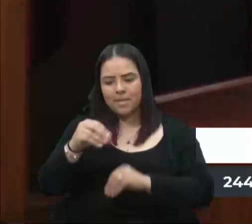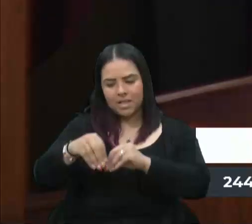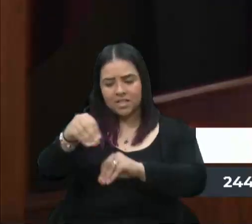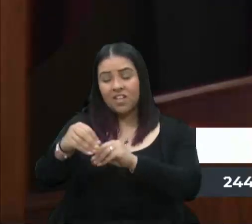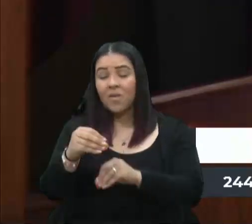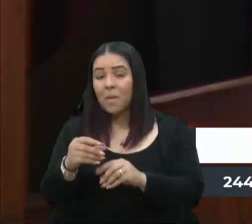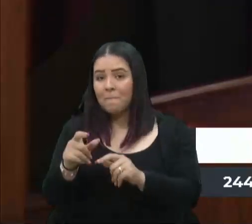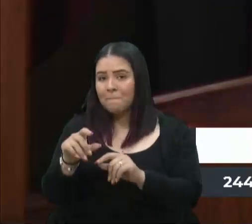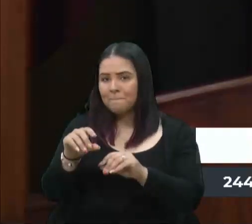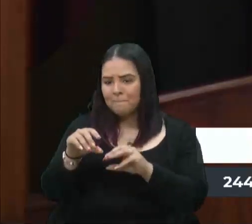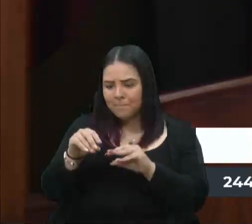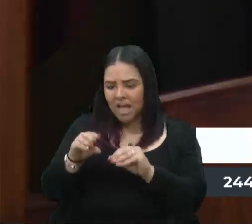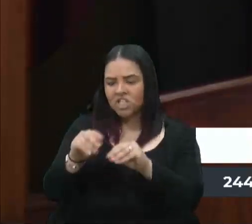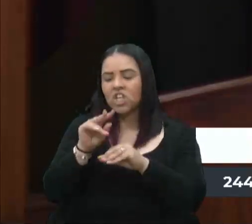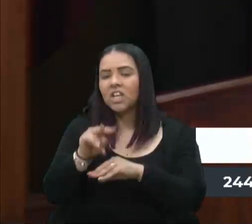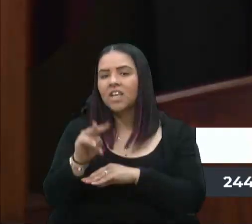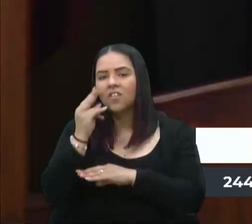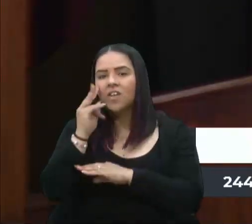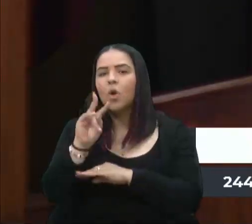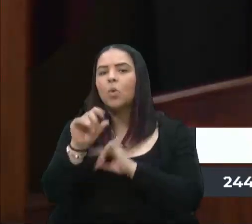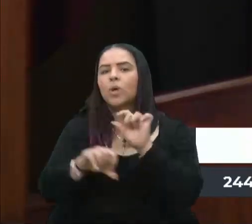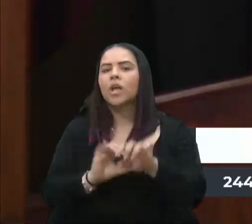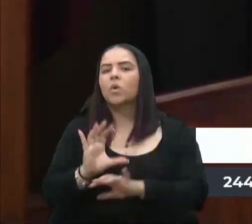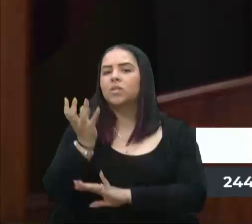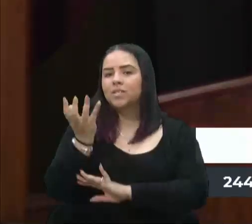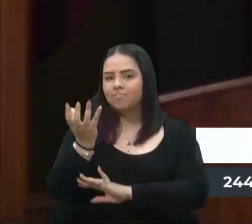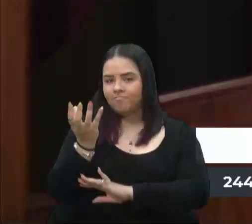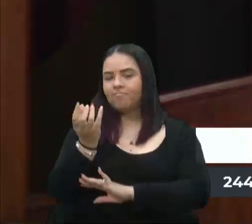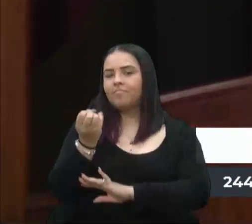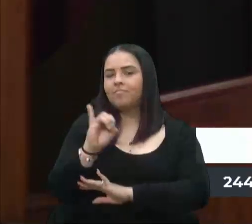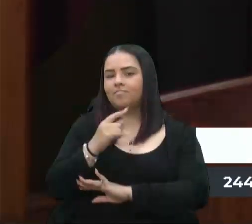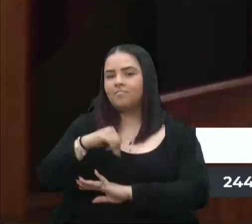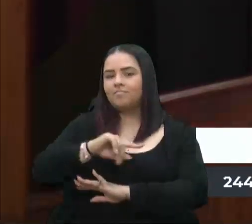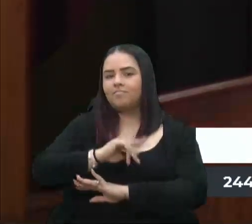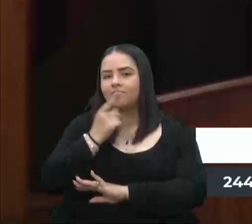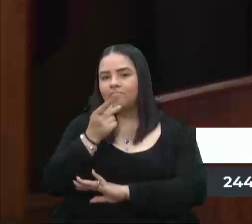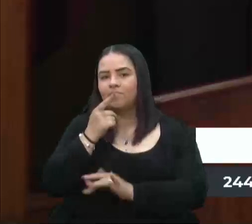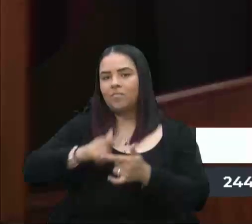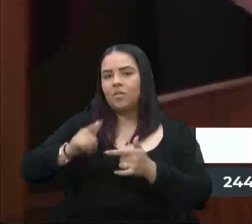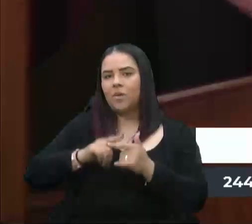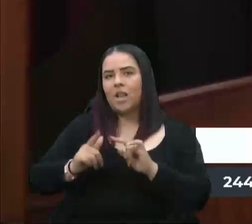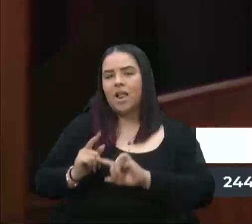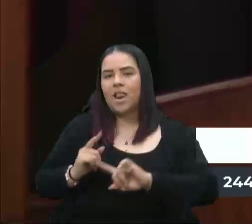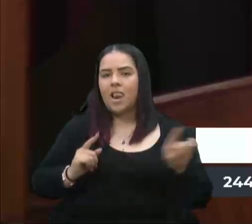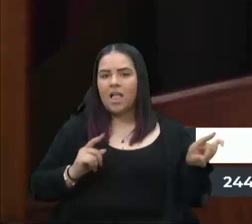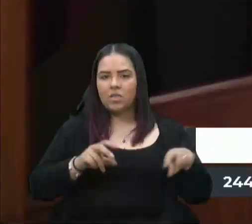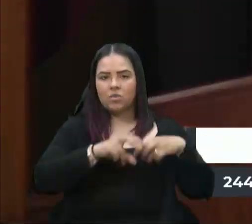para ver o que vai acontecer. É na mesa que vai refletir. Então, quando se fala, o problema é lá no